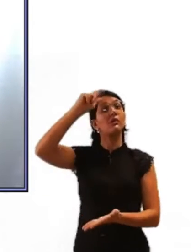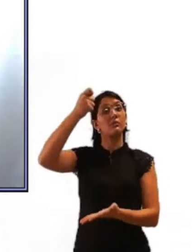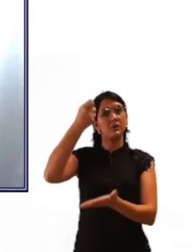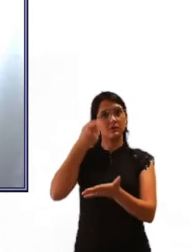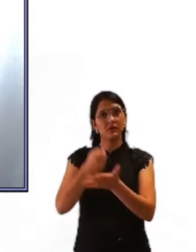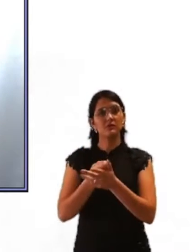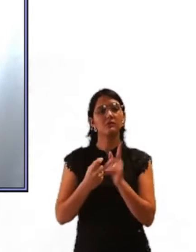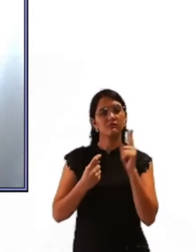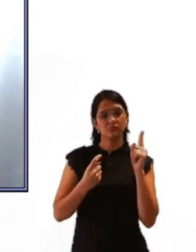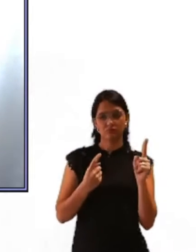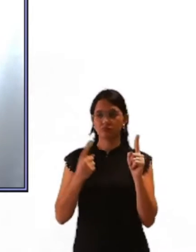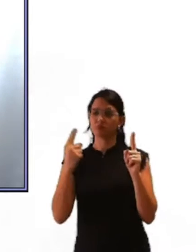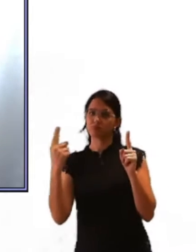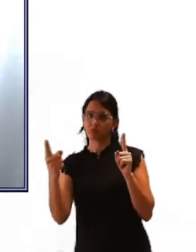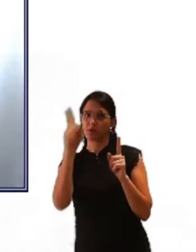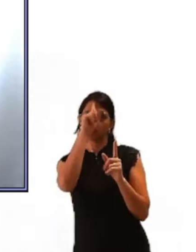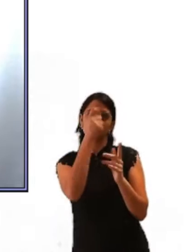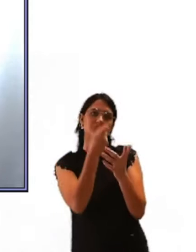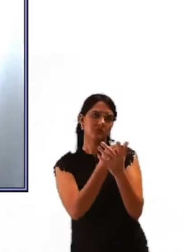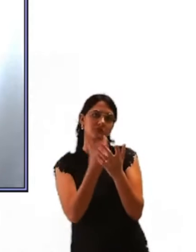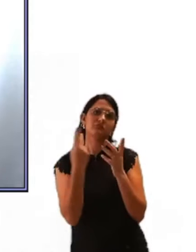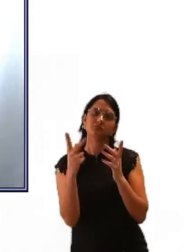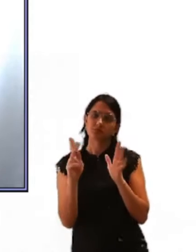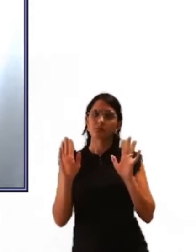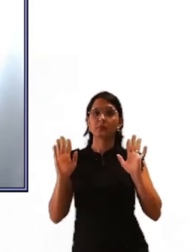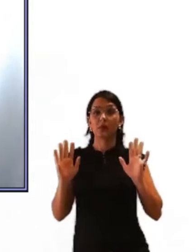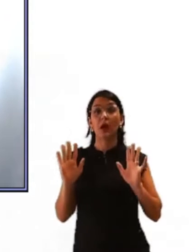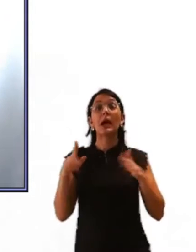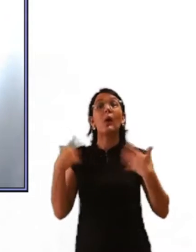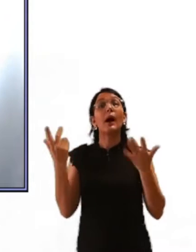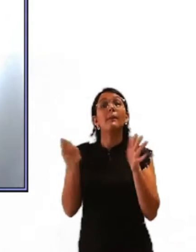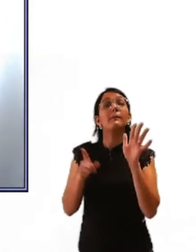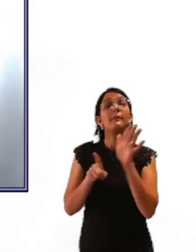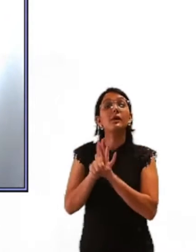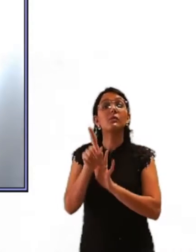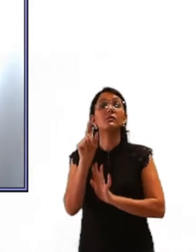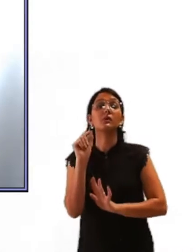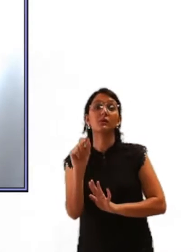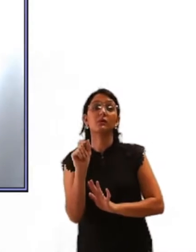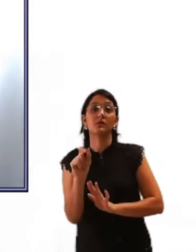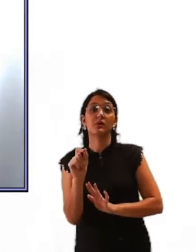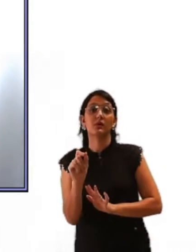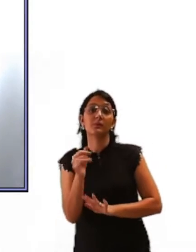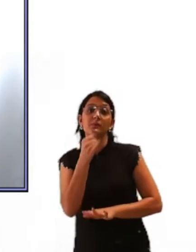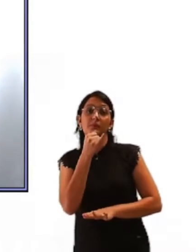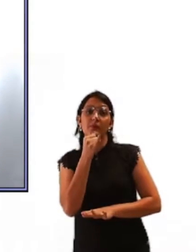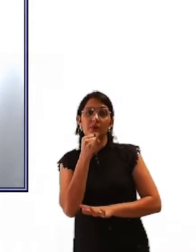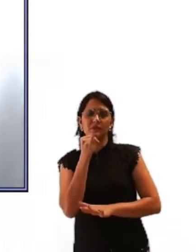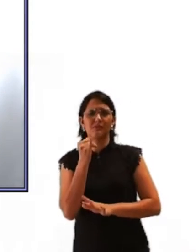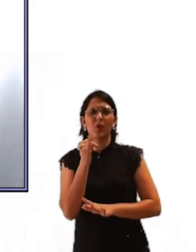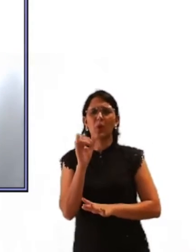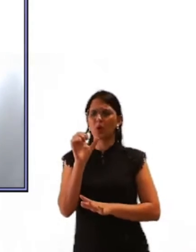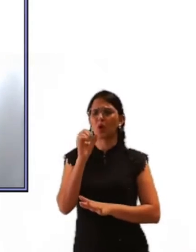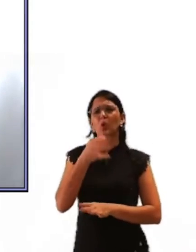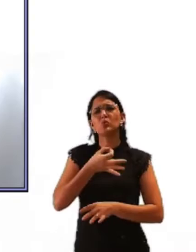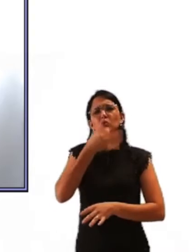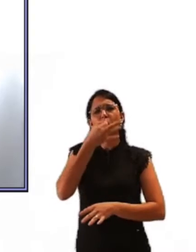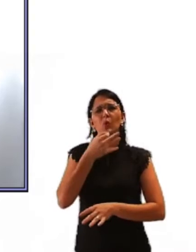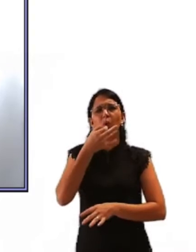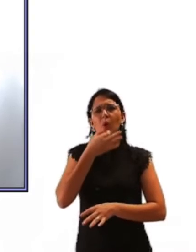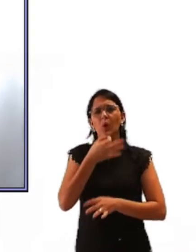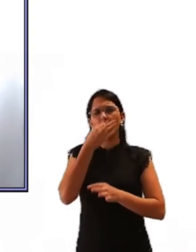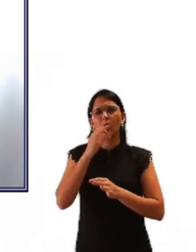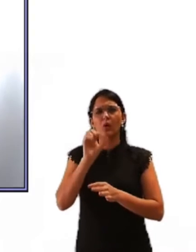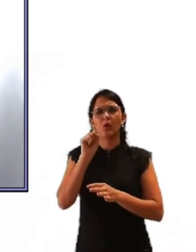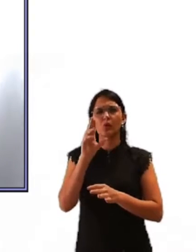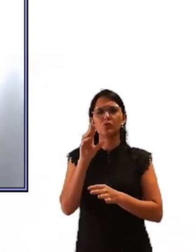pelas partes. Então a pergunta é: por que que o suco de uva